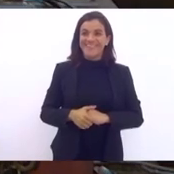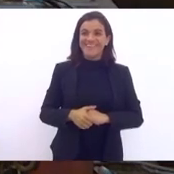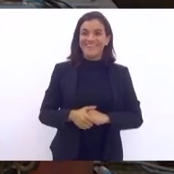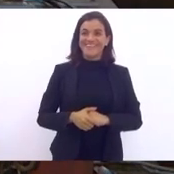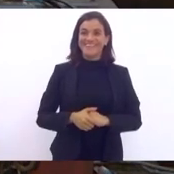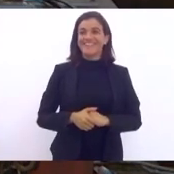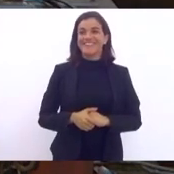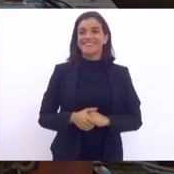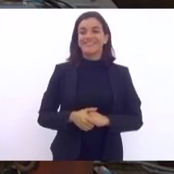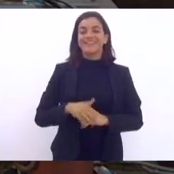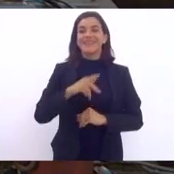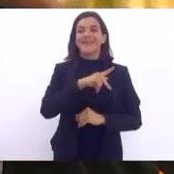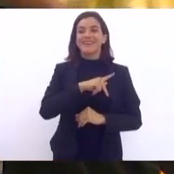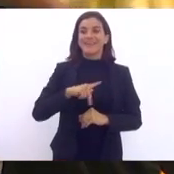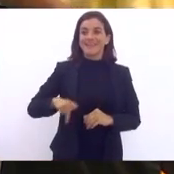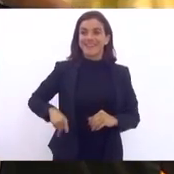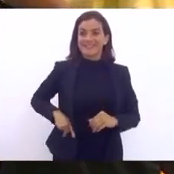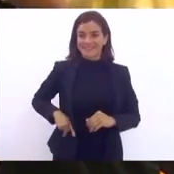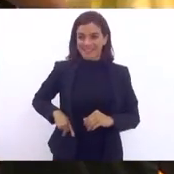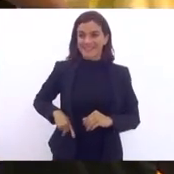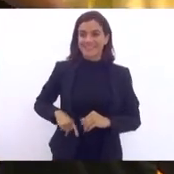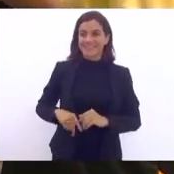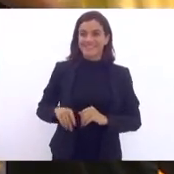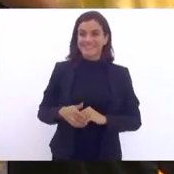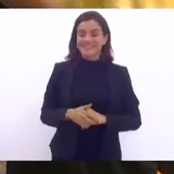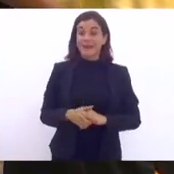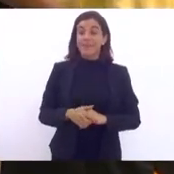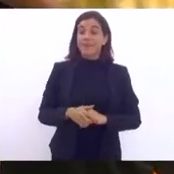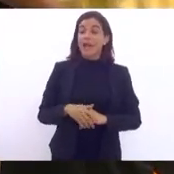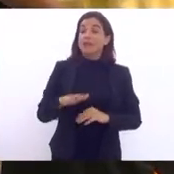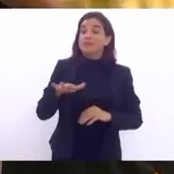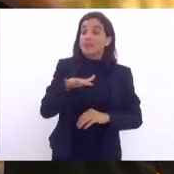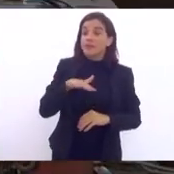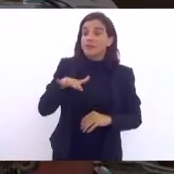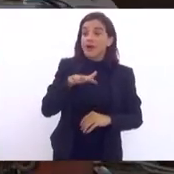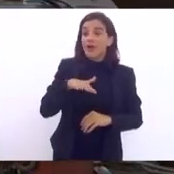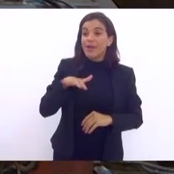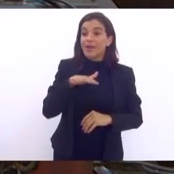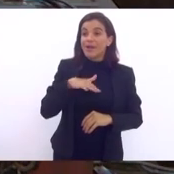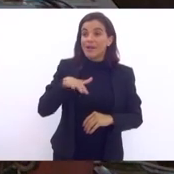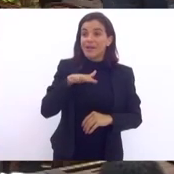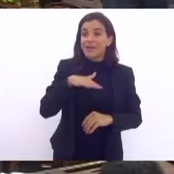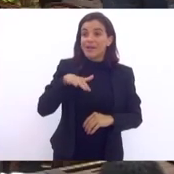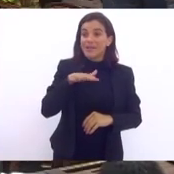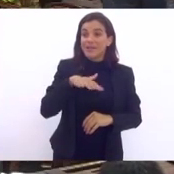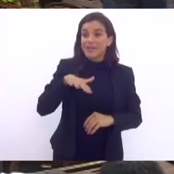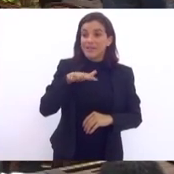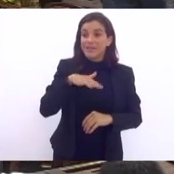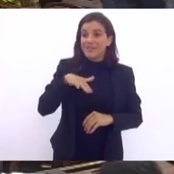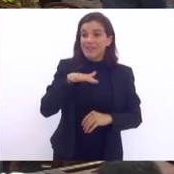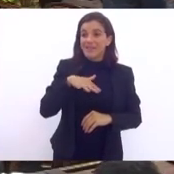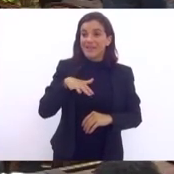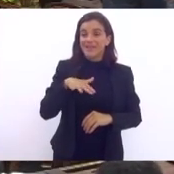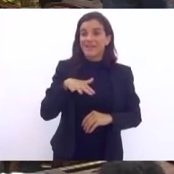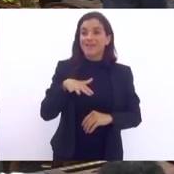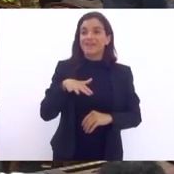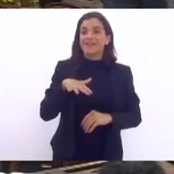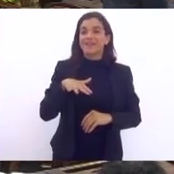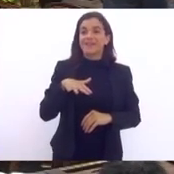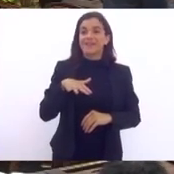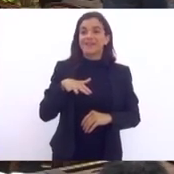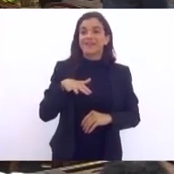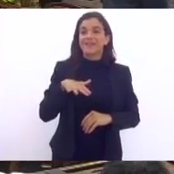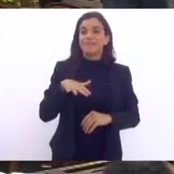a questionamento... A questão é o seguinte, o que o deputado Luiz Paulo... Ele está do seu lado. Coloca, em primeiro lugar, me corrige, deputado Luiz